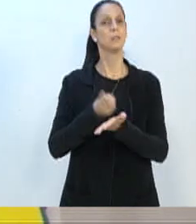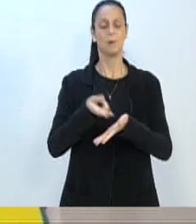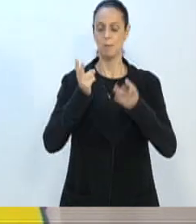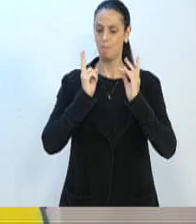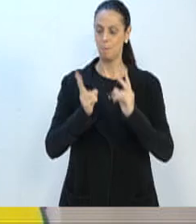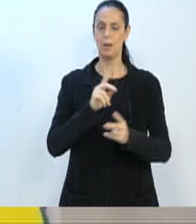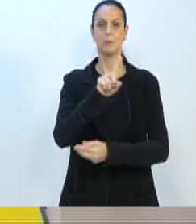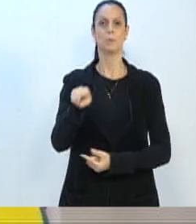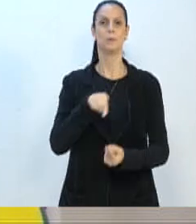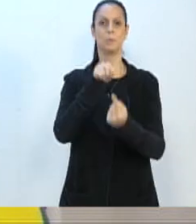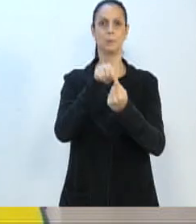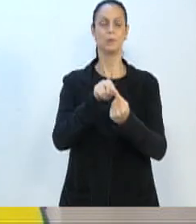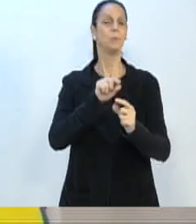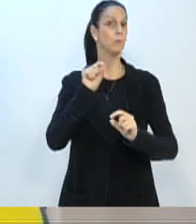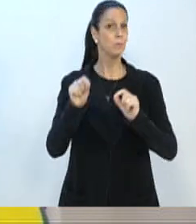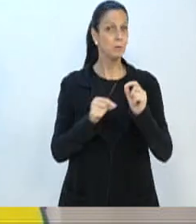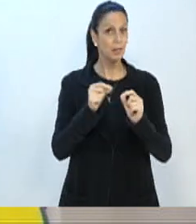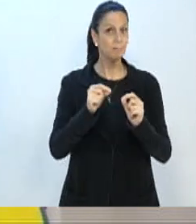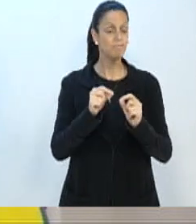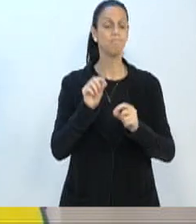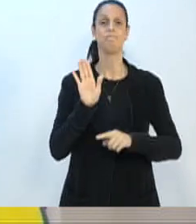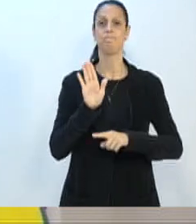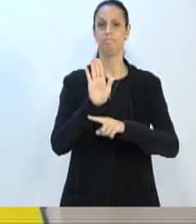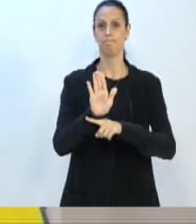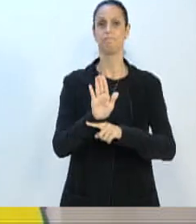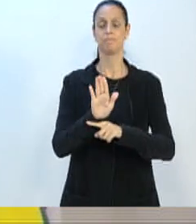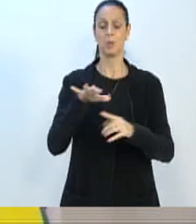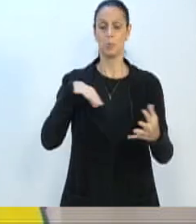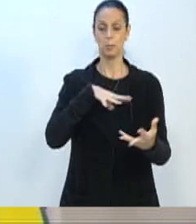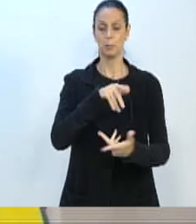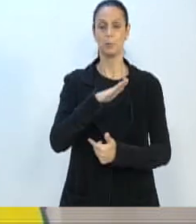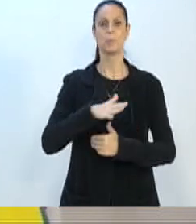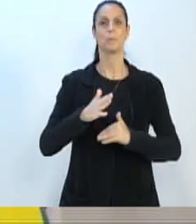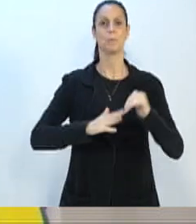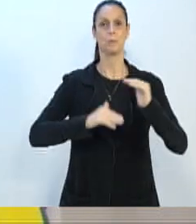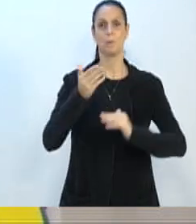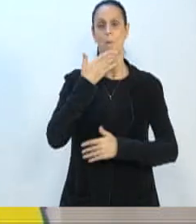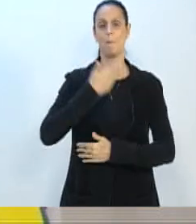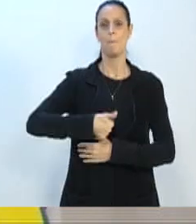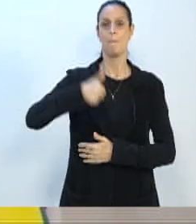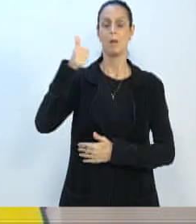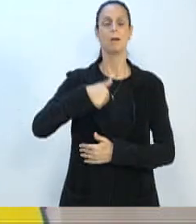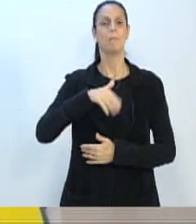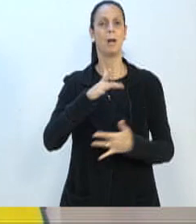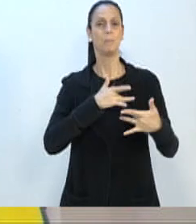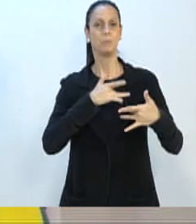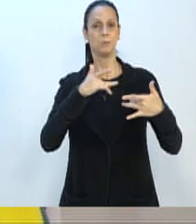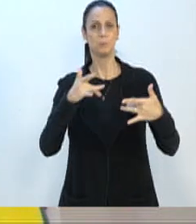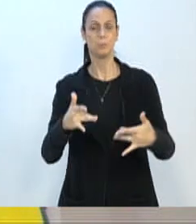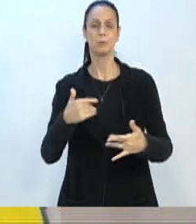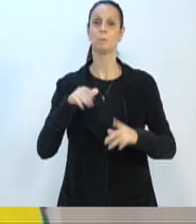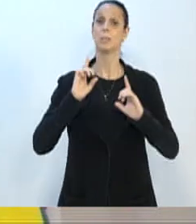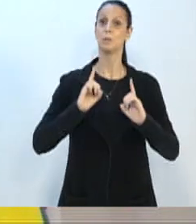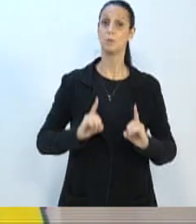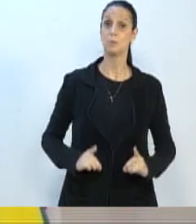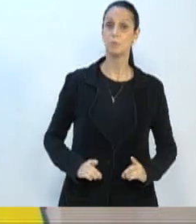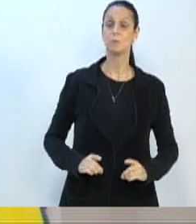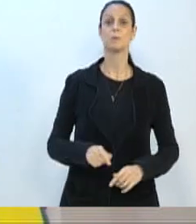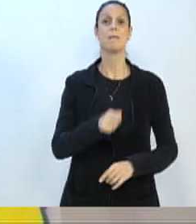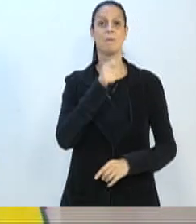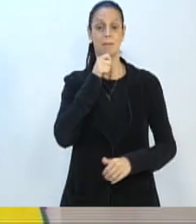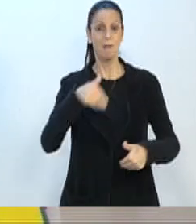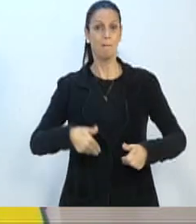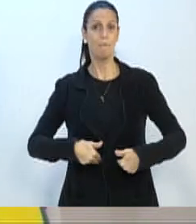ajudar na construção de mundo melhor para todos mais fraterno mais Digno sem fome sem